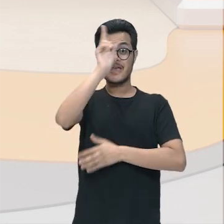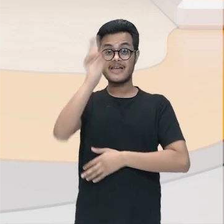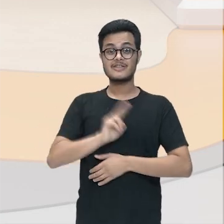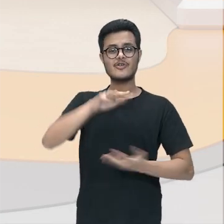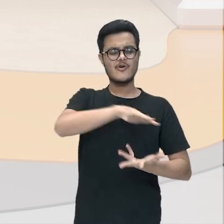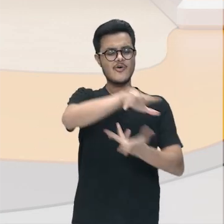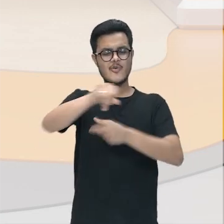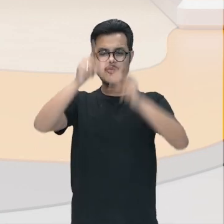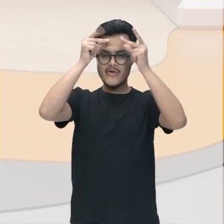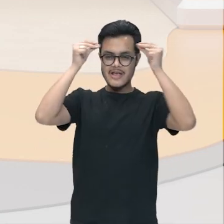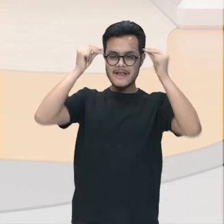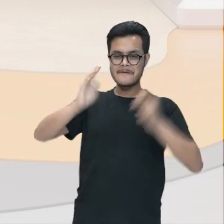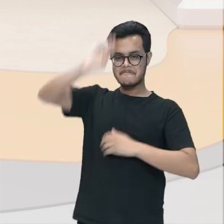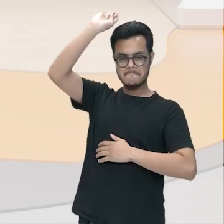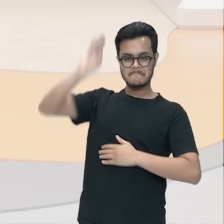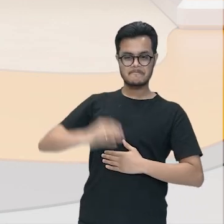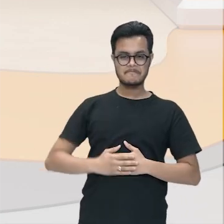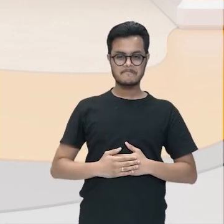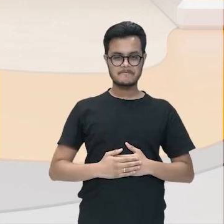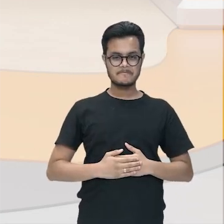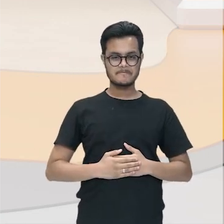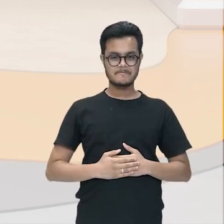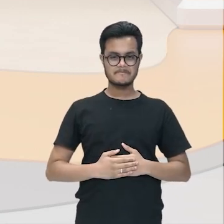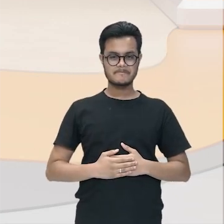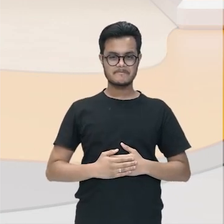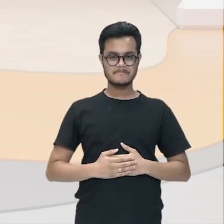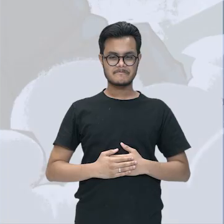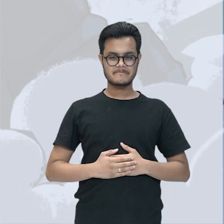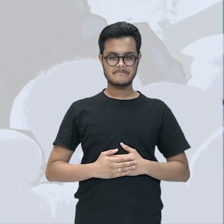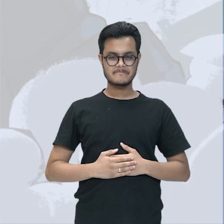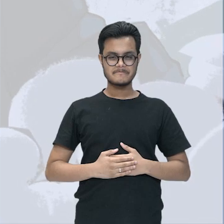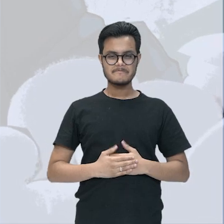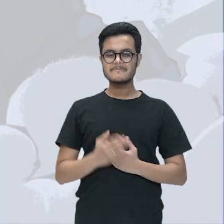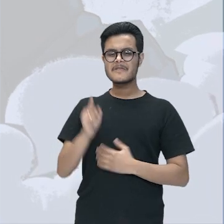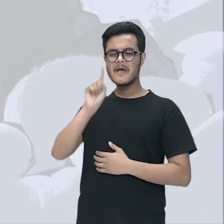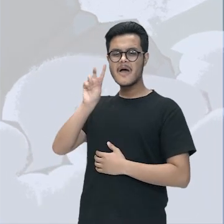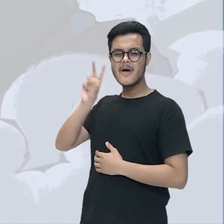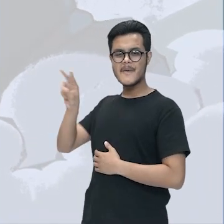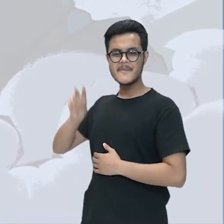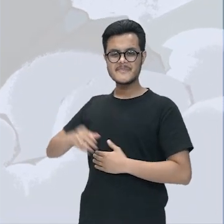mundo greco-romano. Vem comigo.